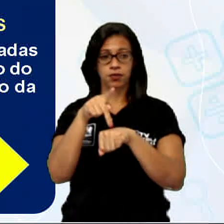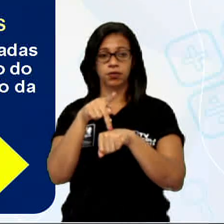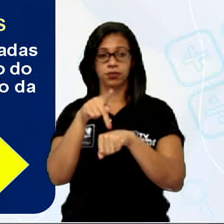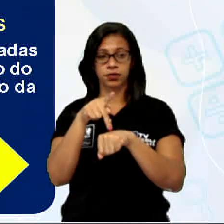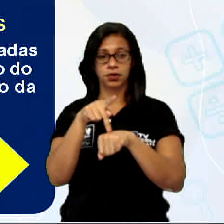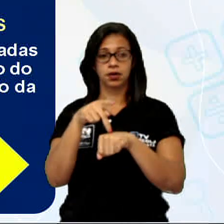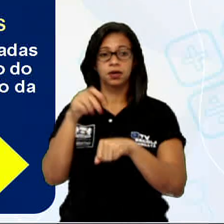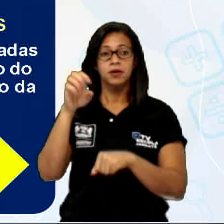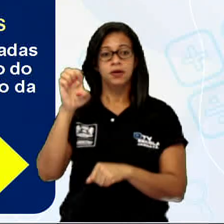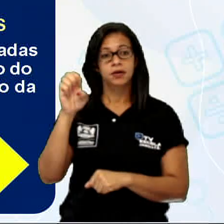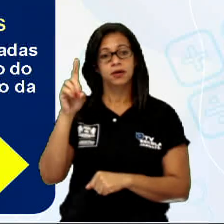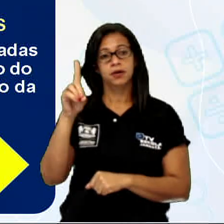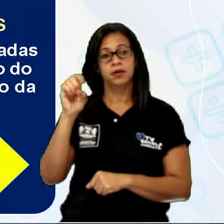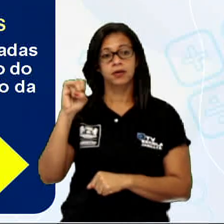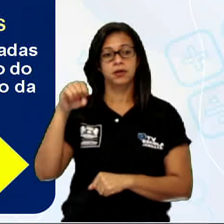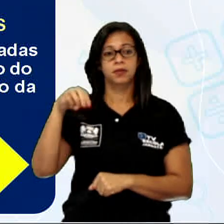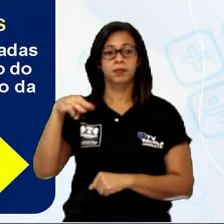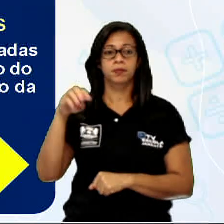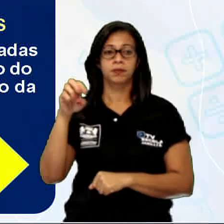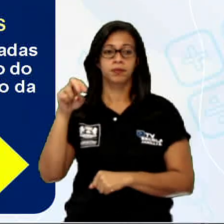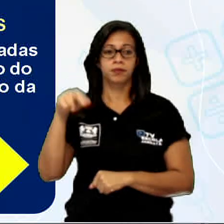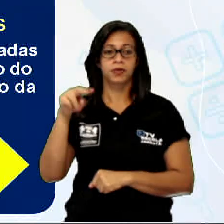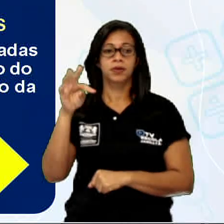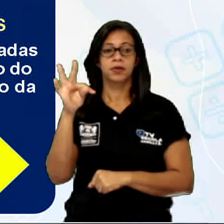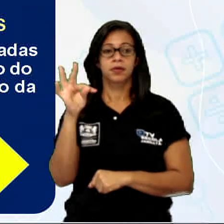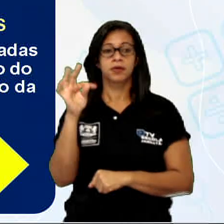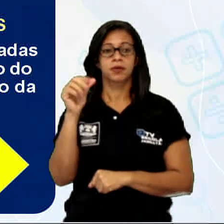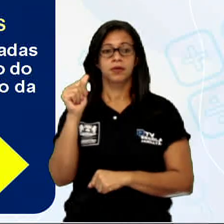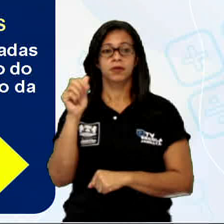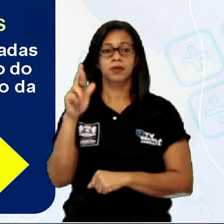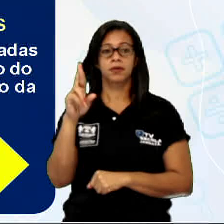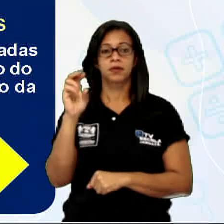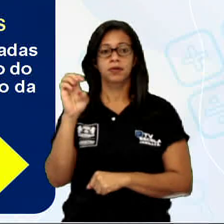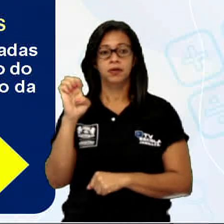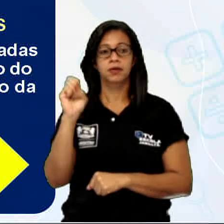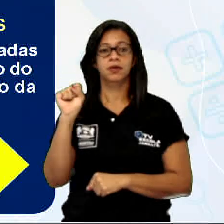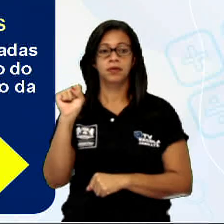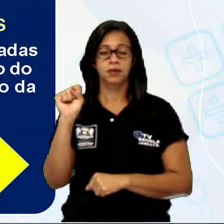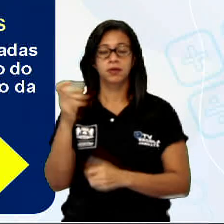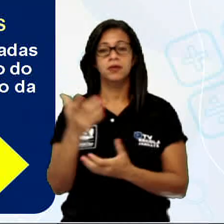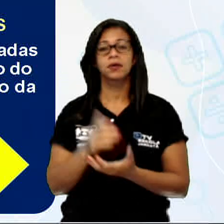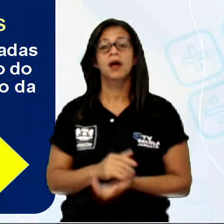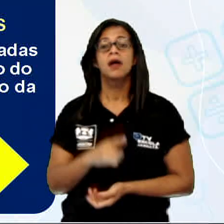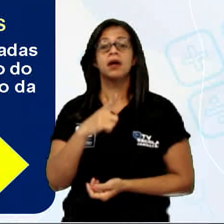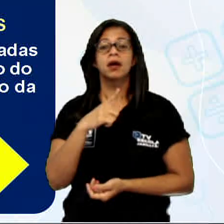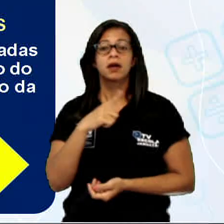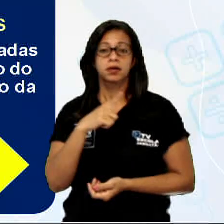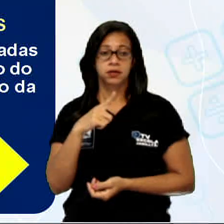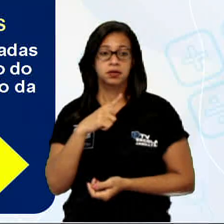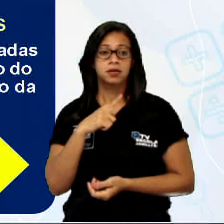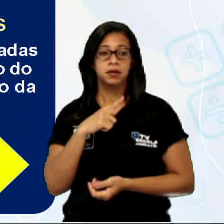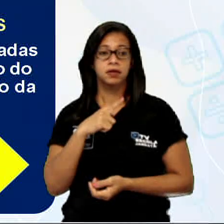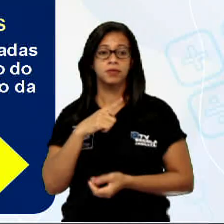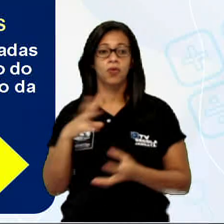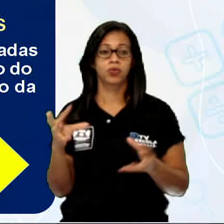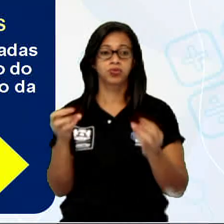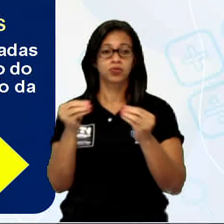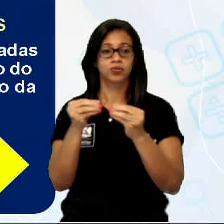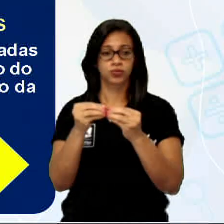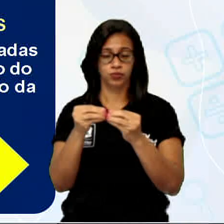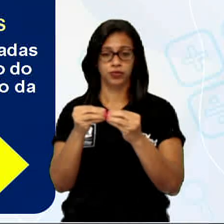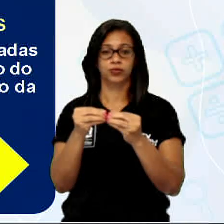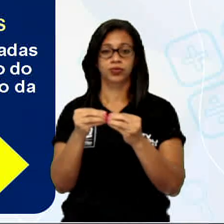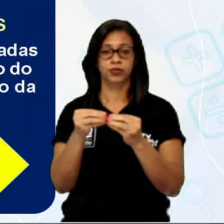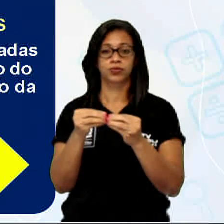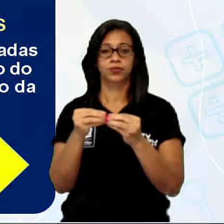sedimentares. Tem a sua formação a partir do acúmulo de resíduos e outros tipos